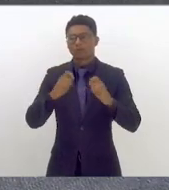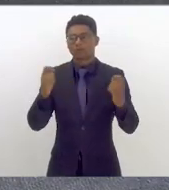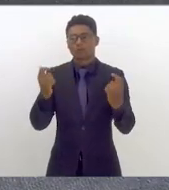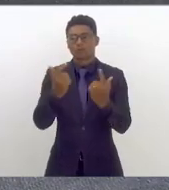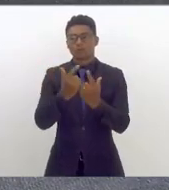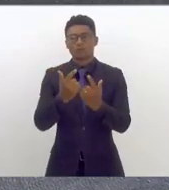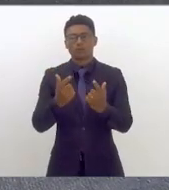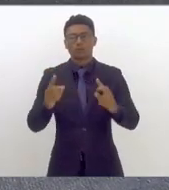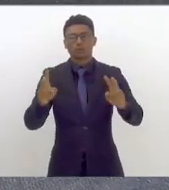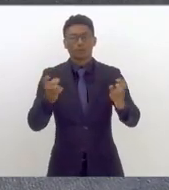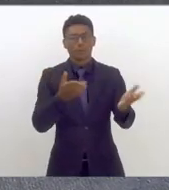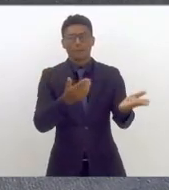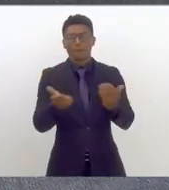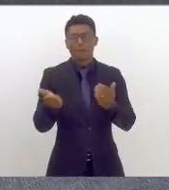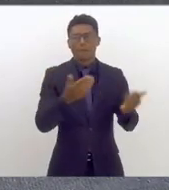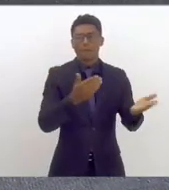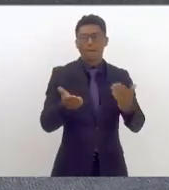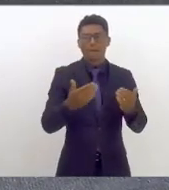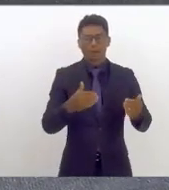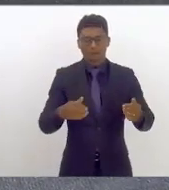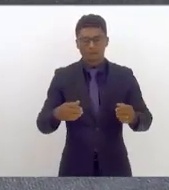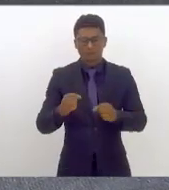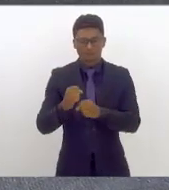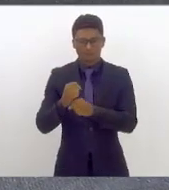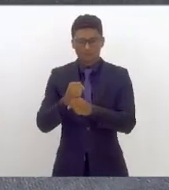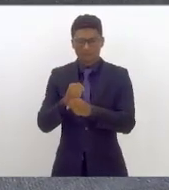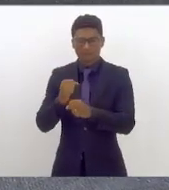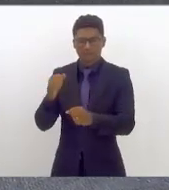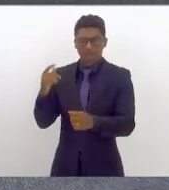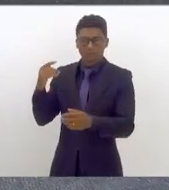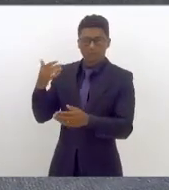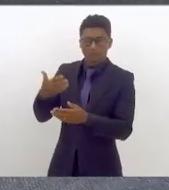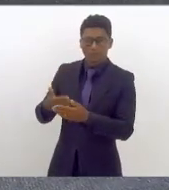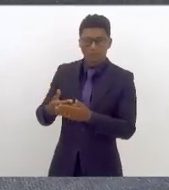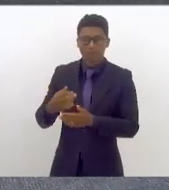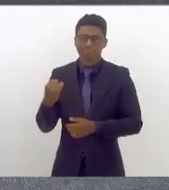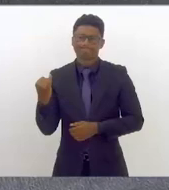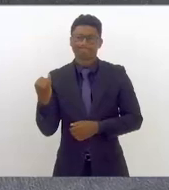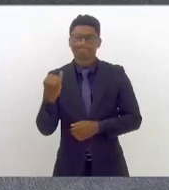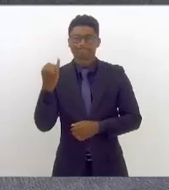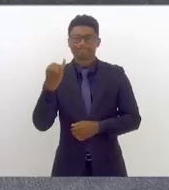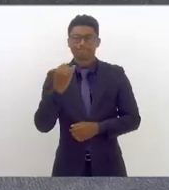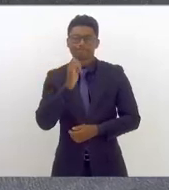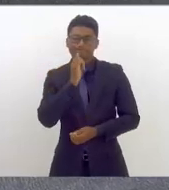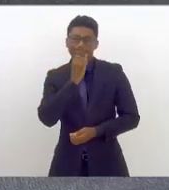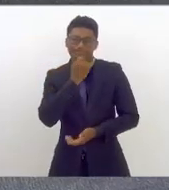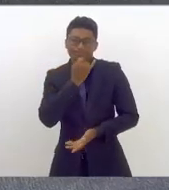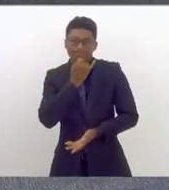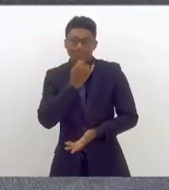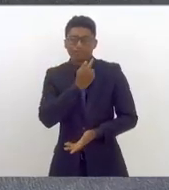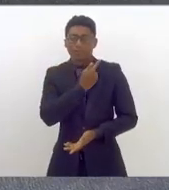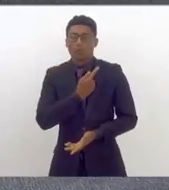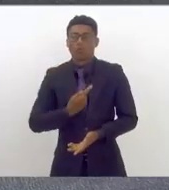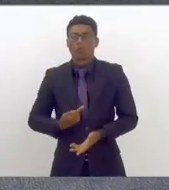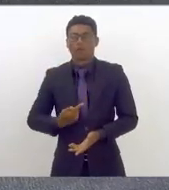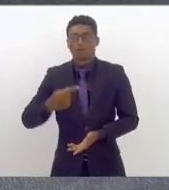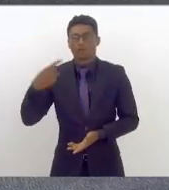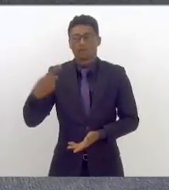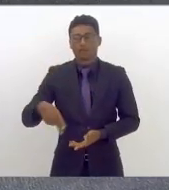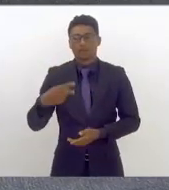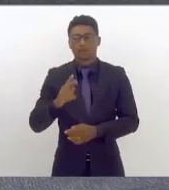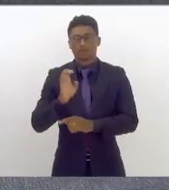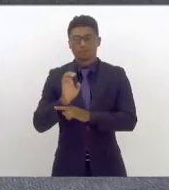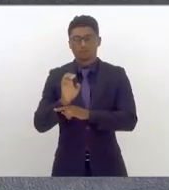especialmente através da frente nos últimos anos, de uma forma muito importante. Lamentavelmente, o governo do Estado tem